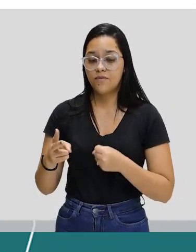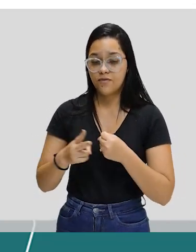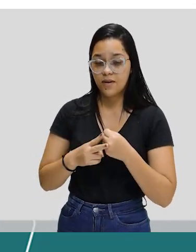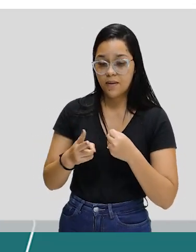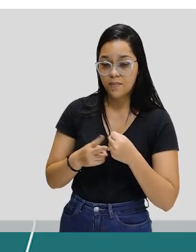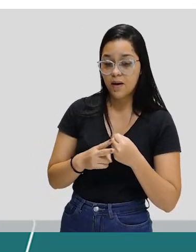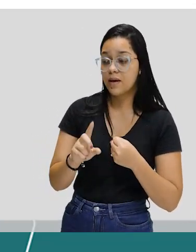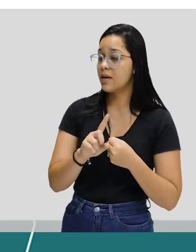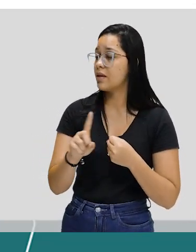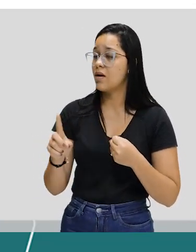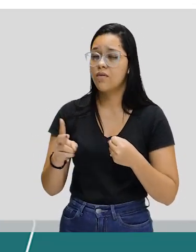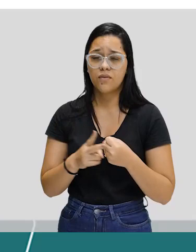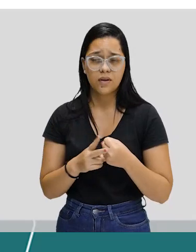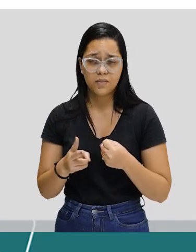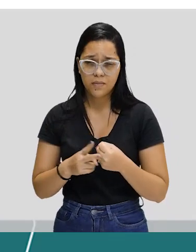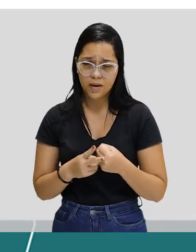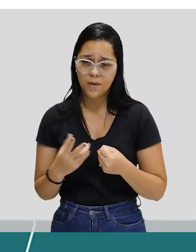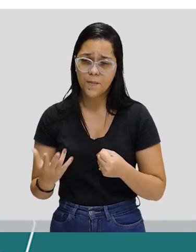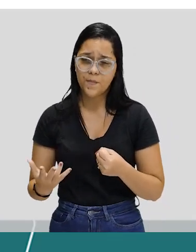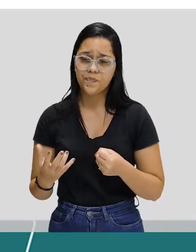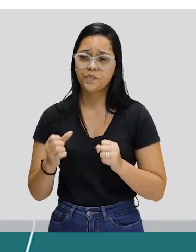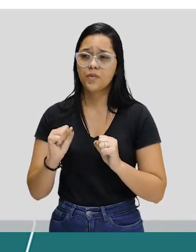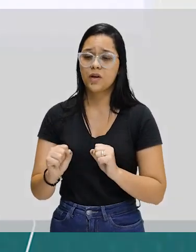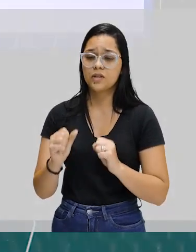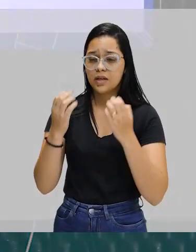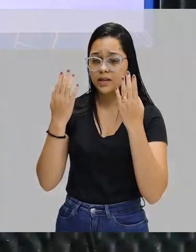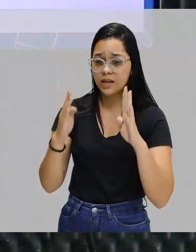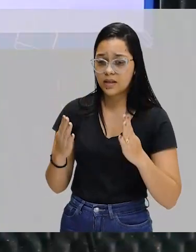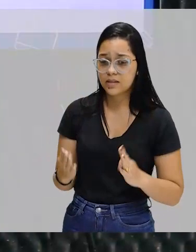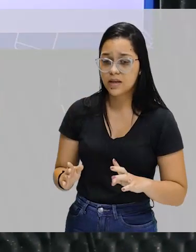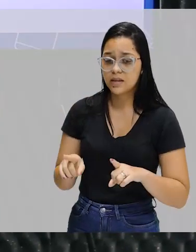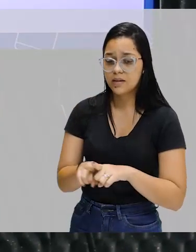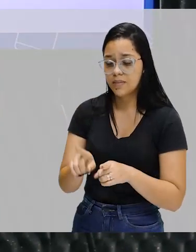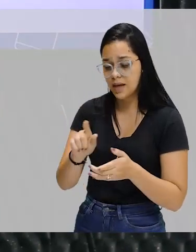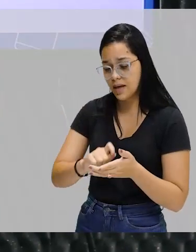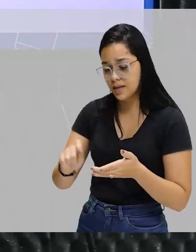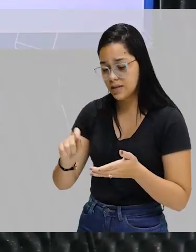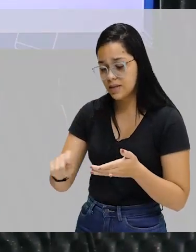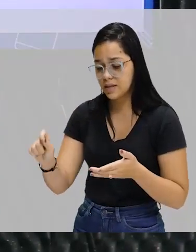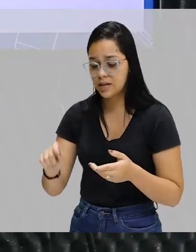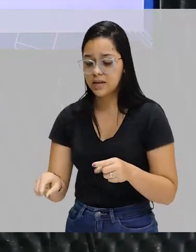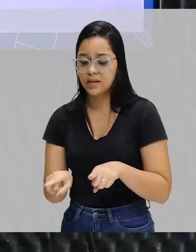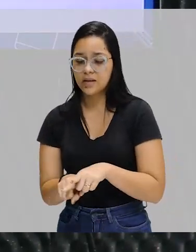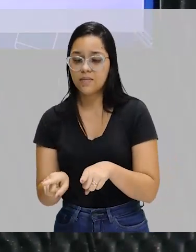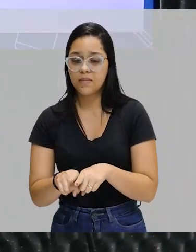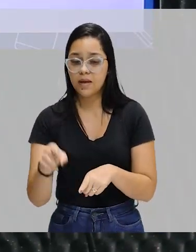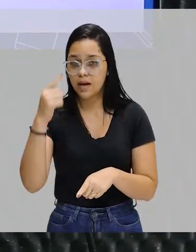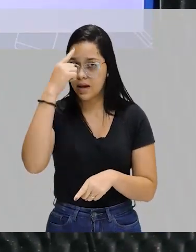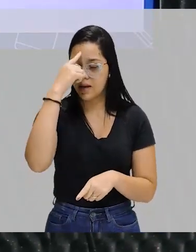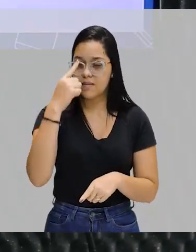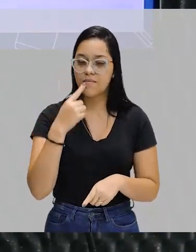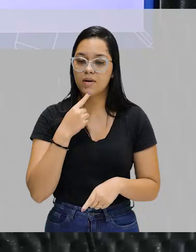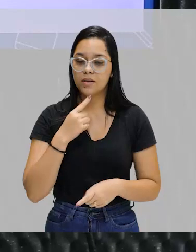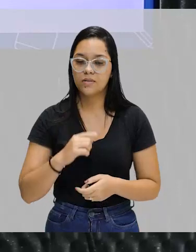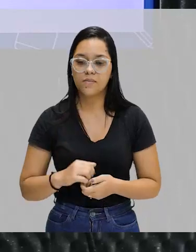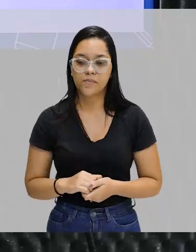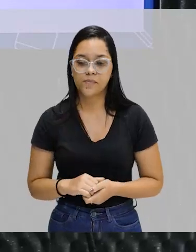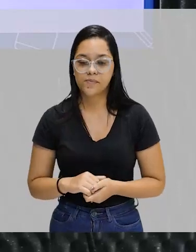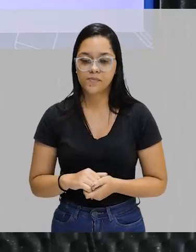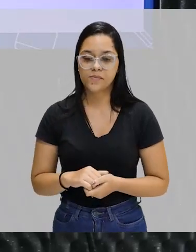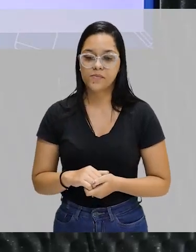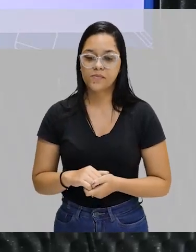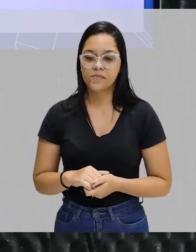verbal e não verbal, né? Então, nós temos que analisar tanto a escrita quanto também a imagem. Então, diz